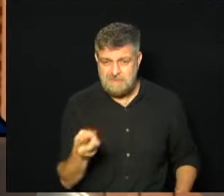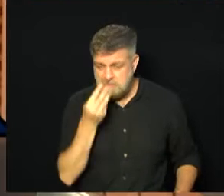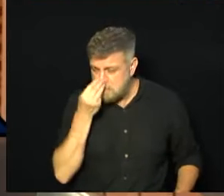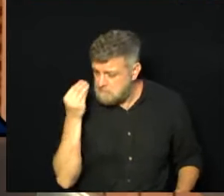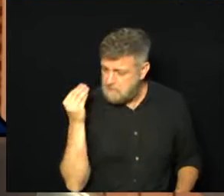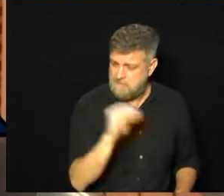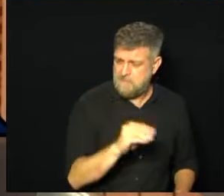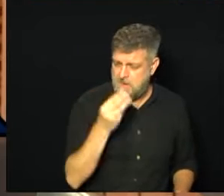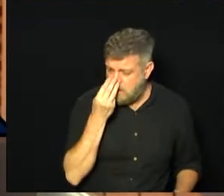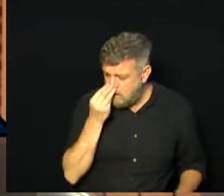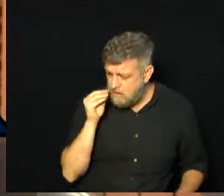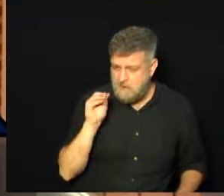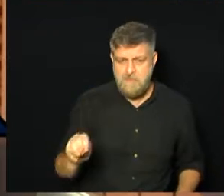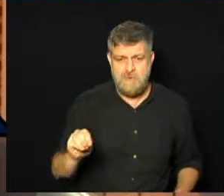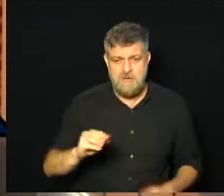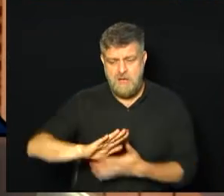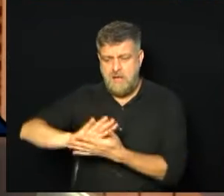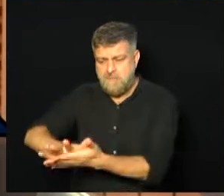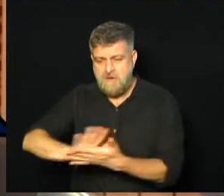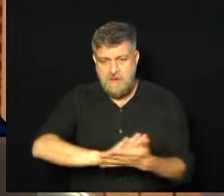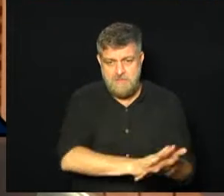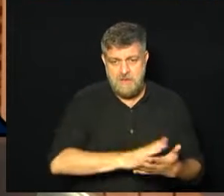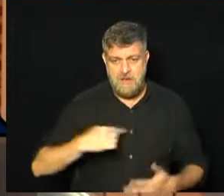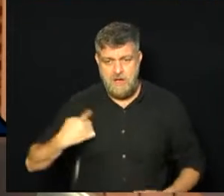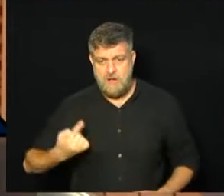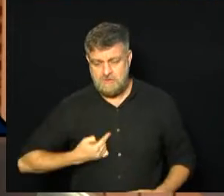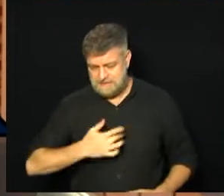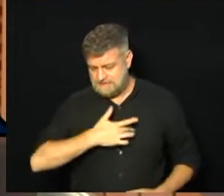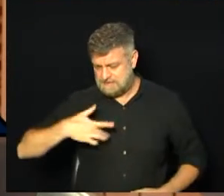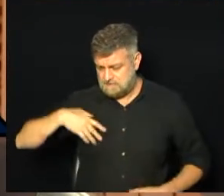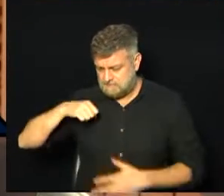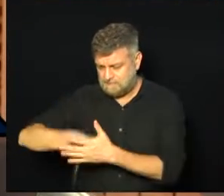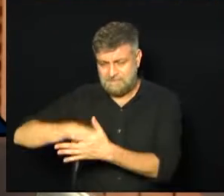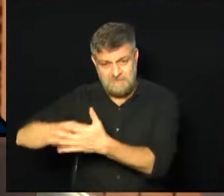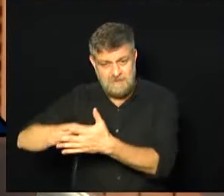Os militantes da saúde estão sofrendo muito.